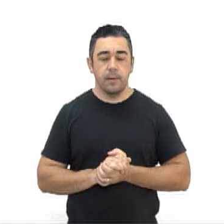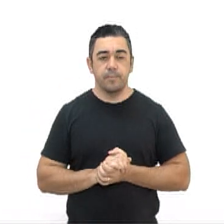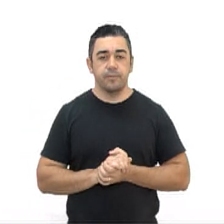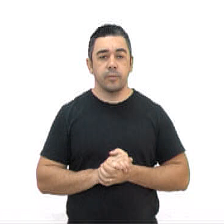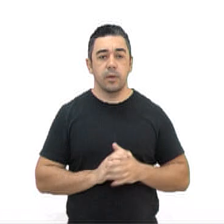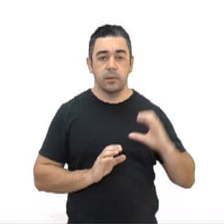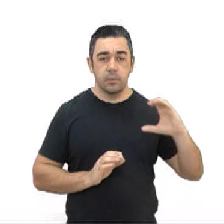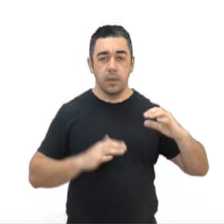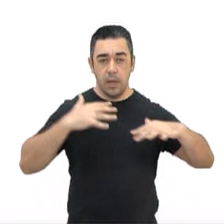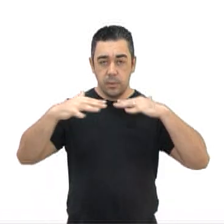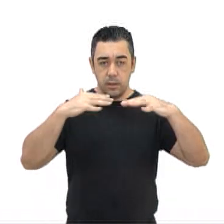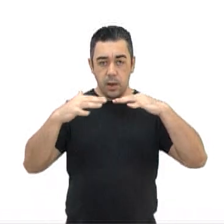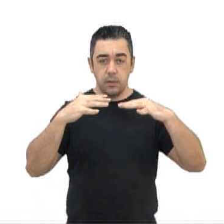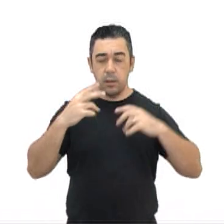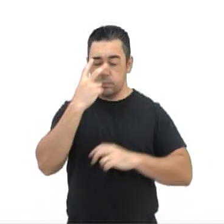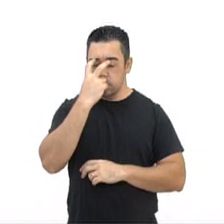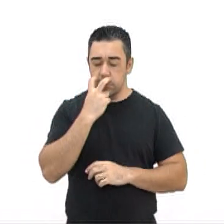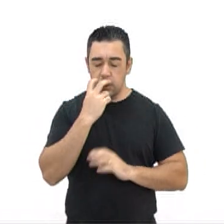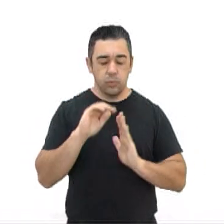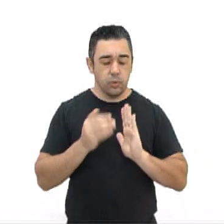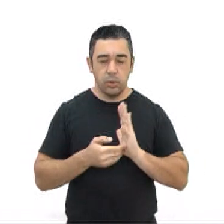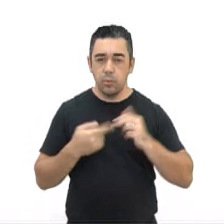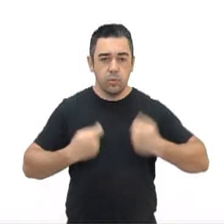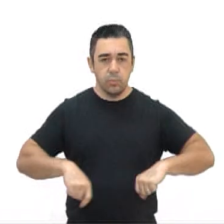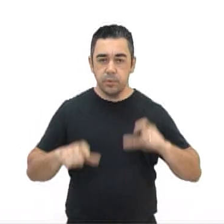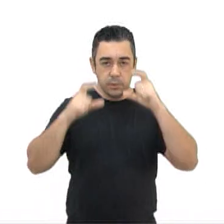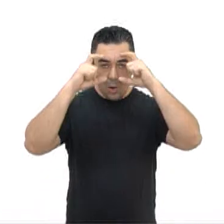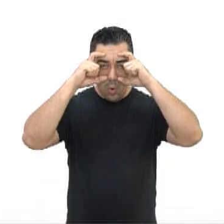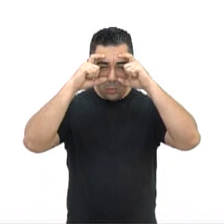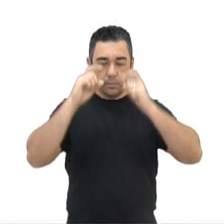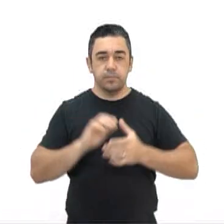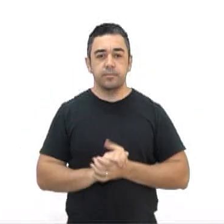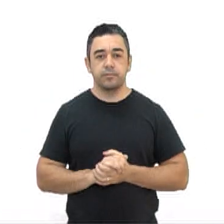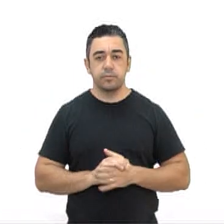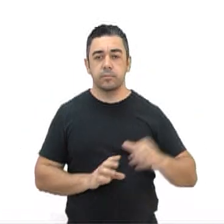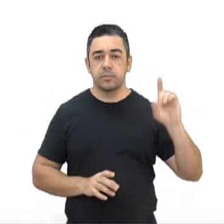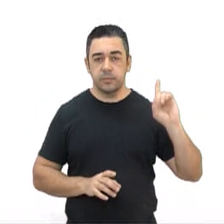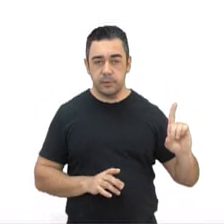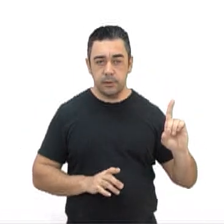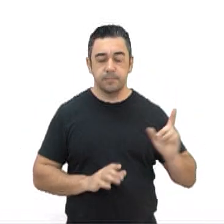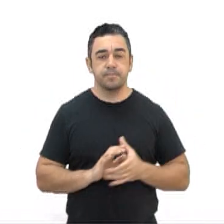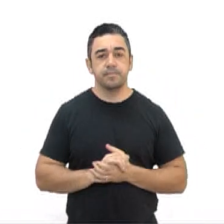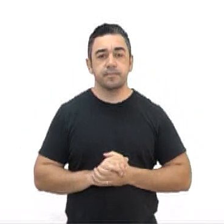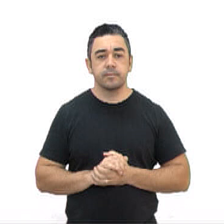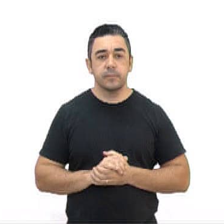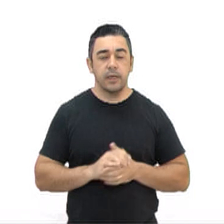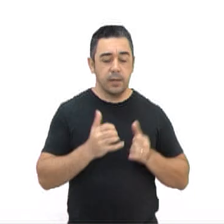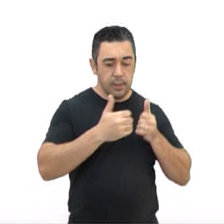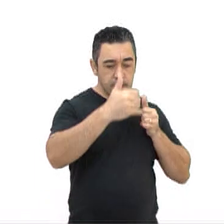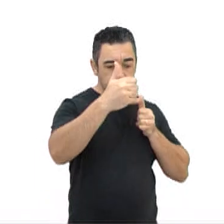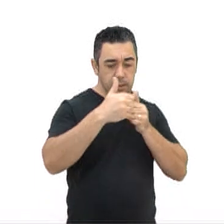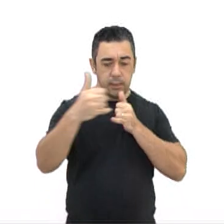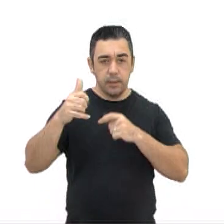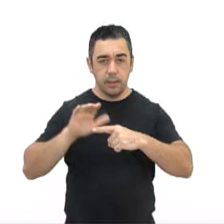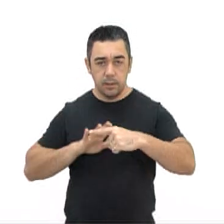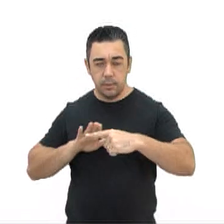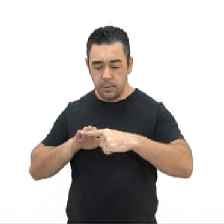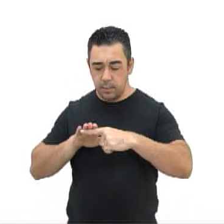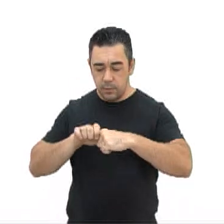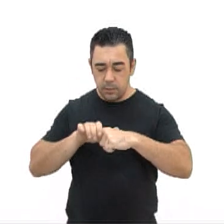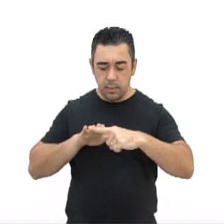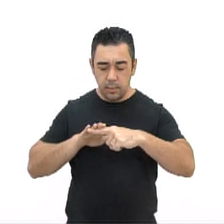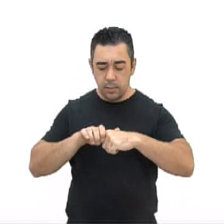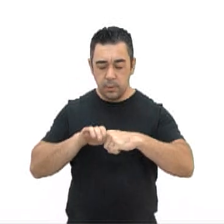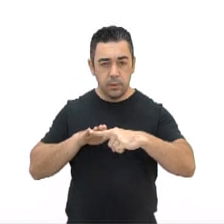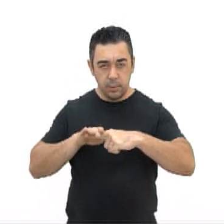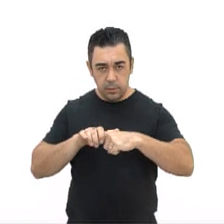com cegueira total estão dispensados do uso de óculos. E letra D. As linhas da quadra possuem alto